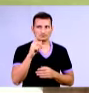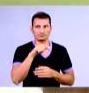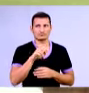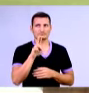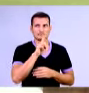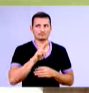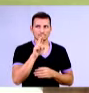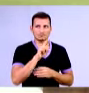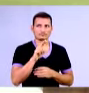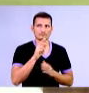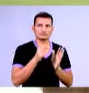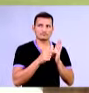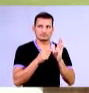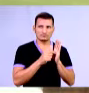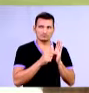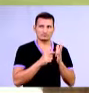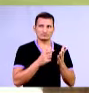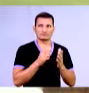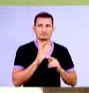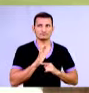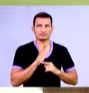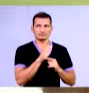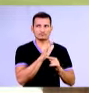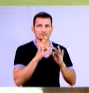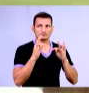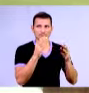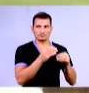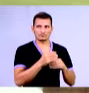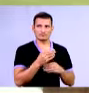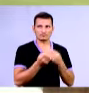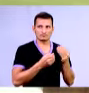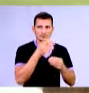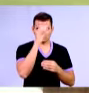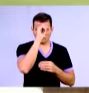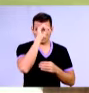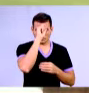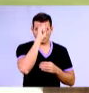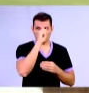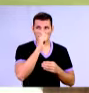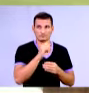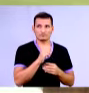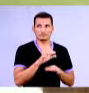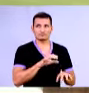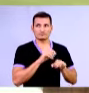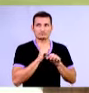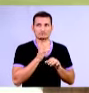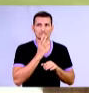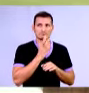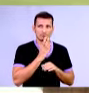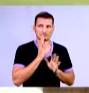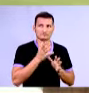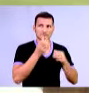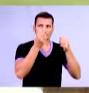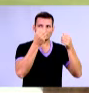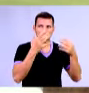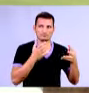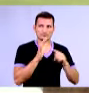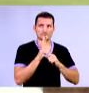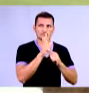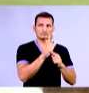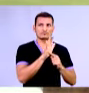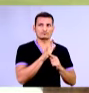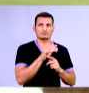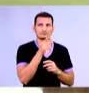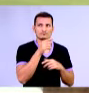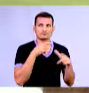e favorece toda a parte do aprendizado, essa linha de retenção de conhecimento que foi discutido, que foi apresentado, porque quando